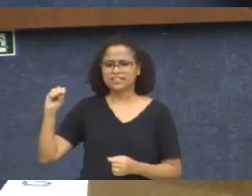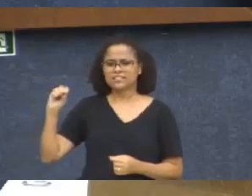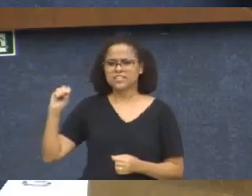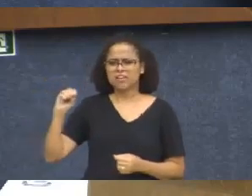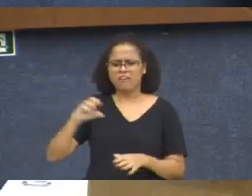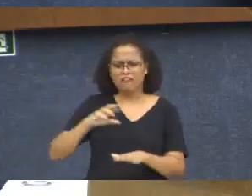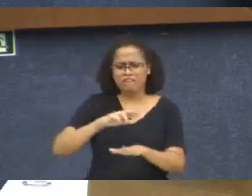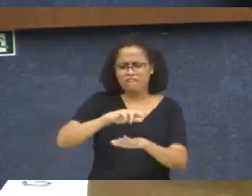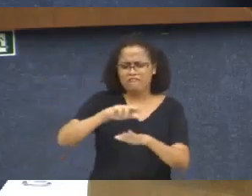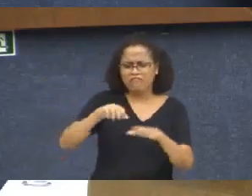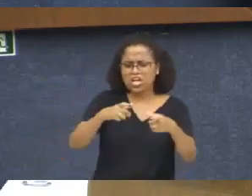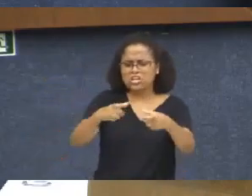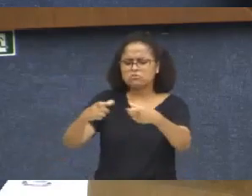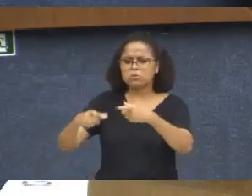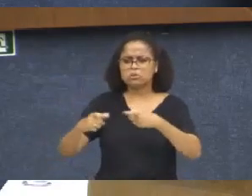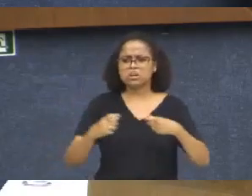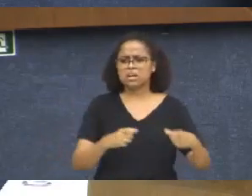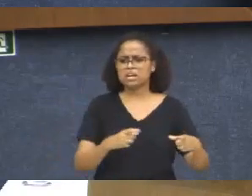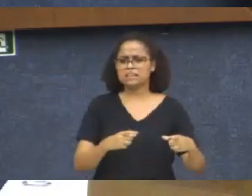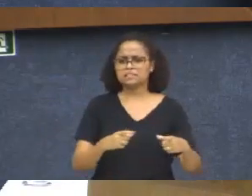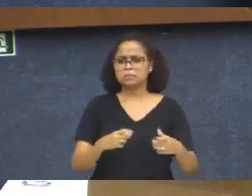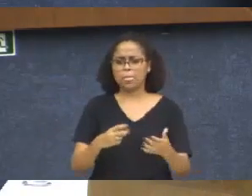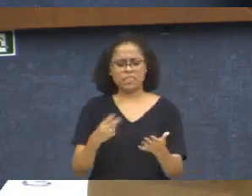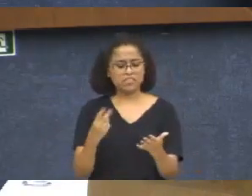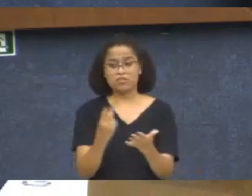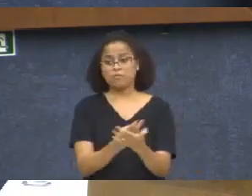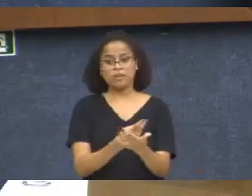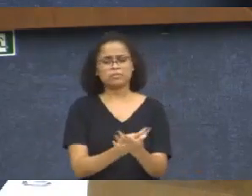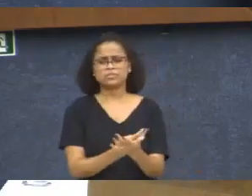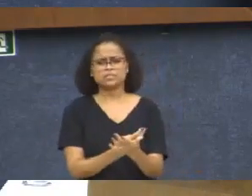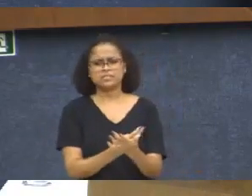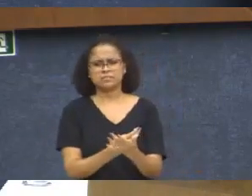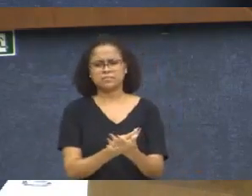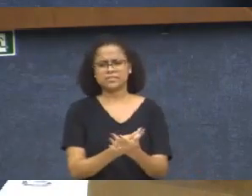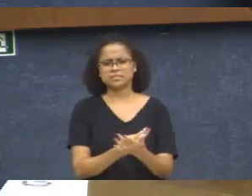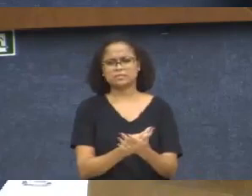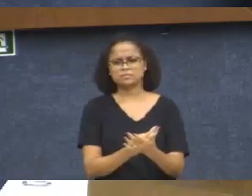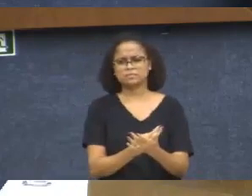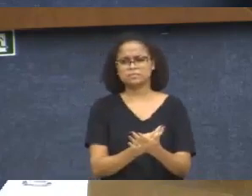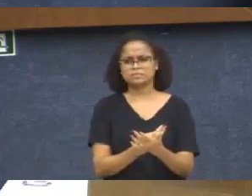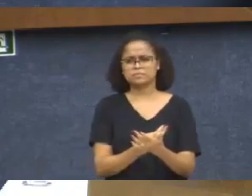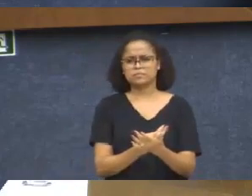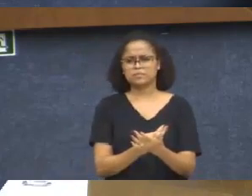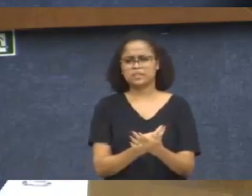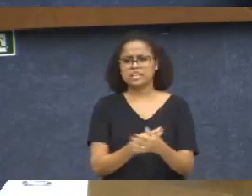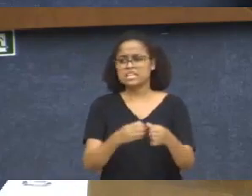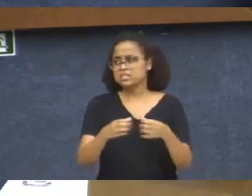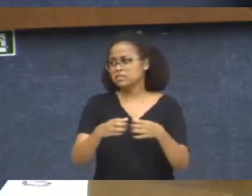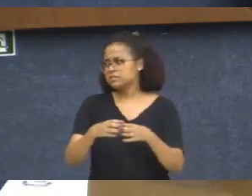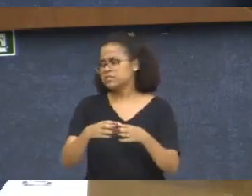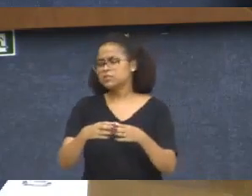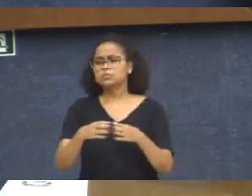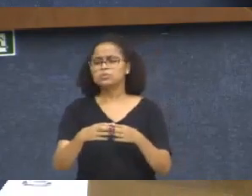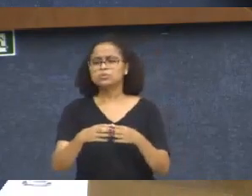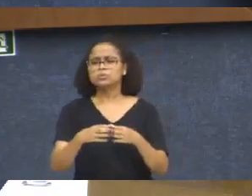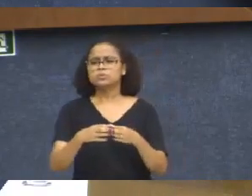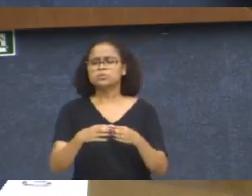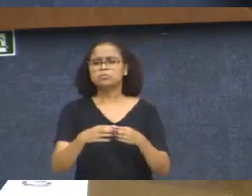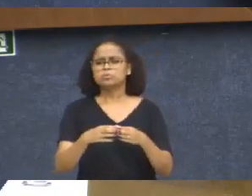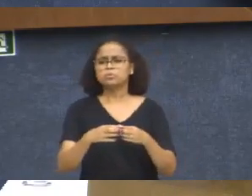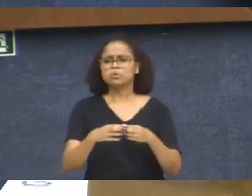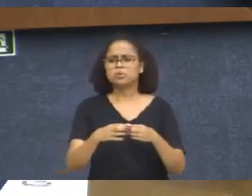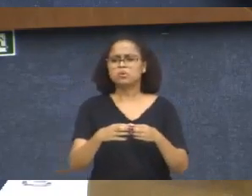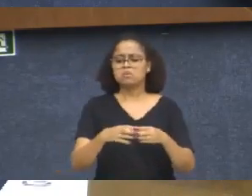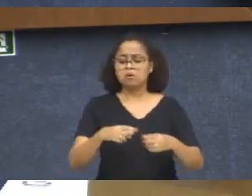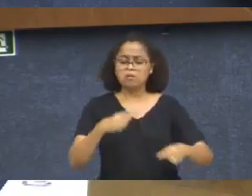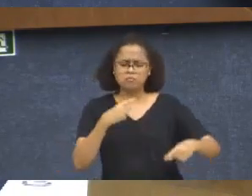vai ter mais esse tipo de problema. Mas aqui, infelizmente, em Belo Horizonte, existia esse grupo